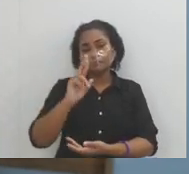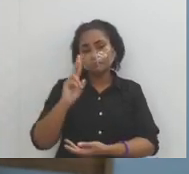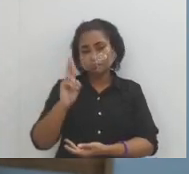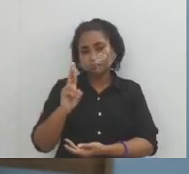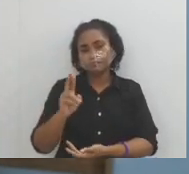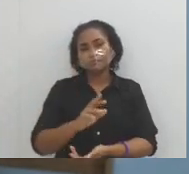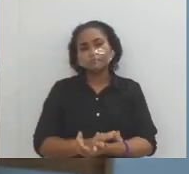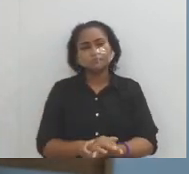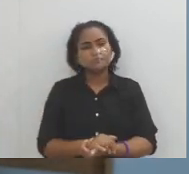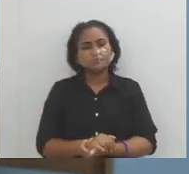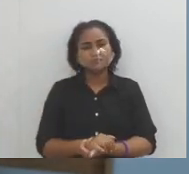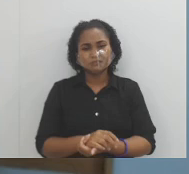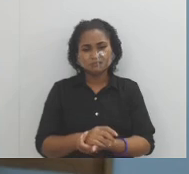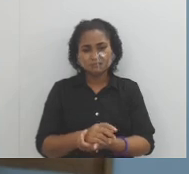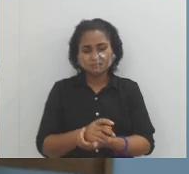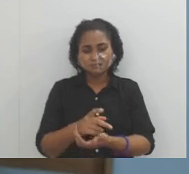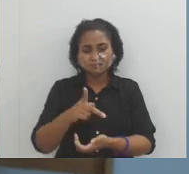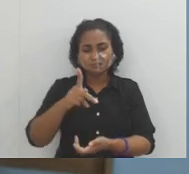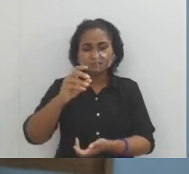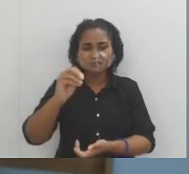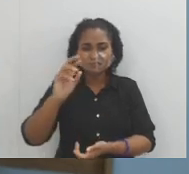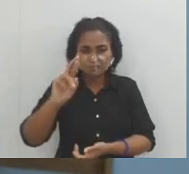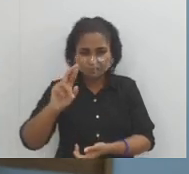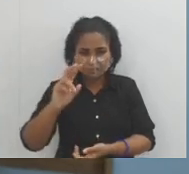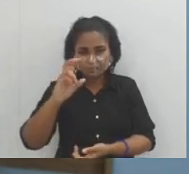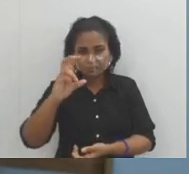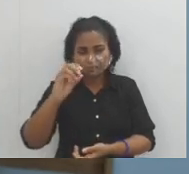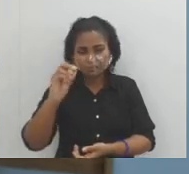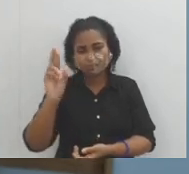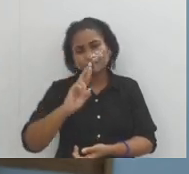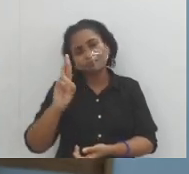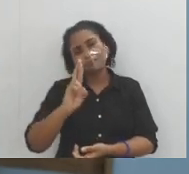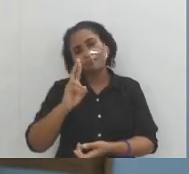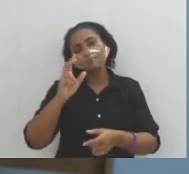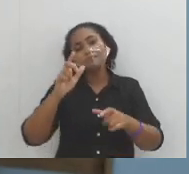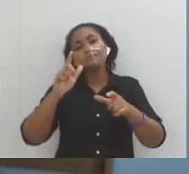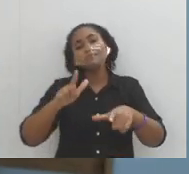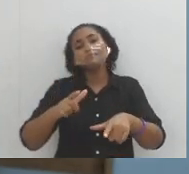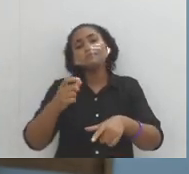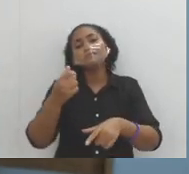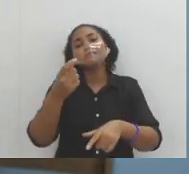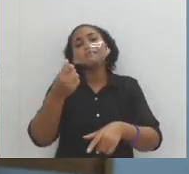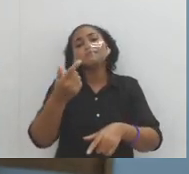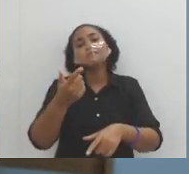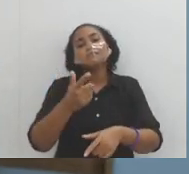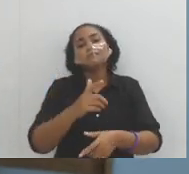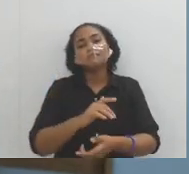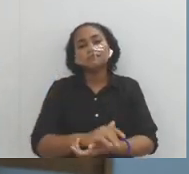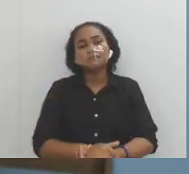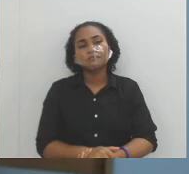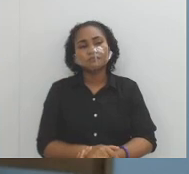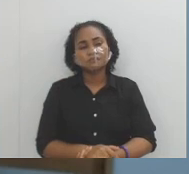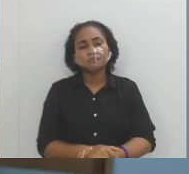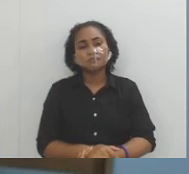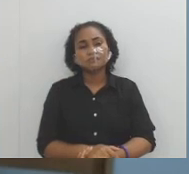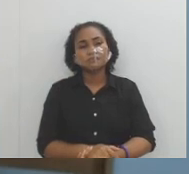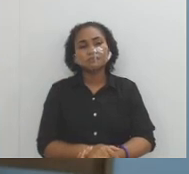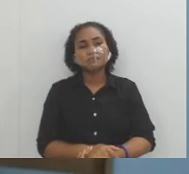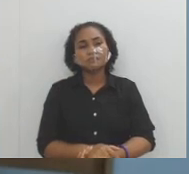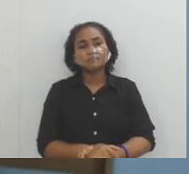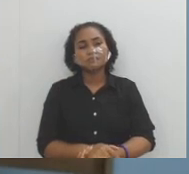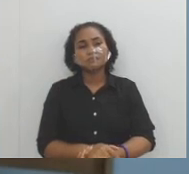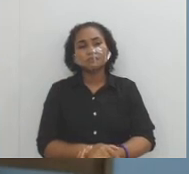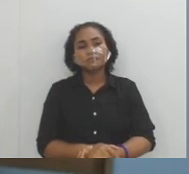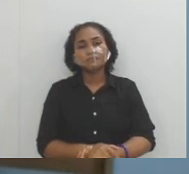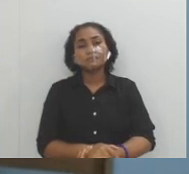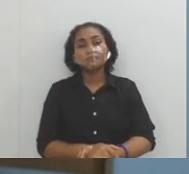R$50. Por R$50 é um adjunto adverbial de preço. Quando eu digo